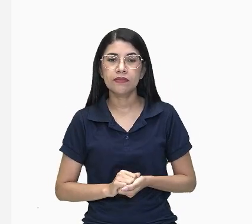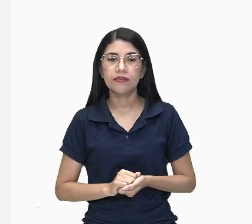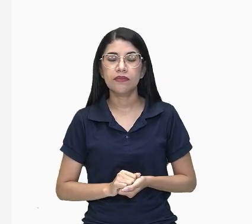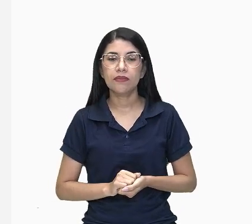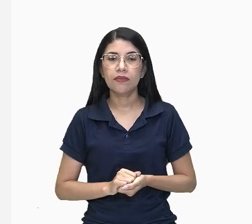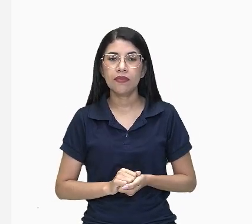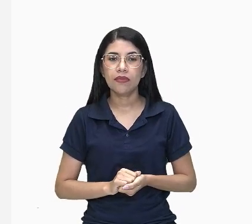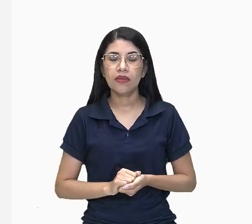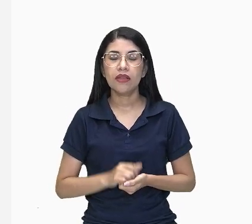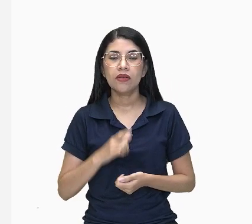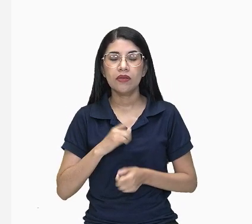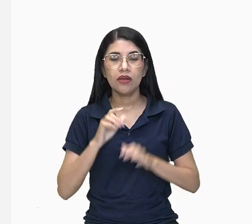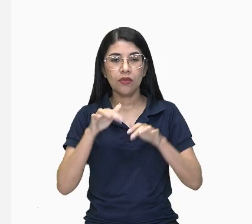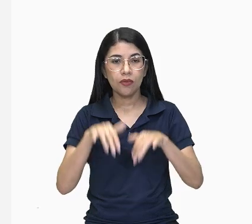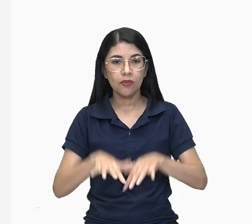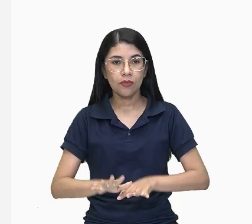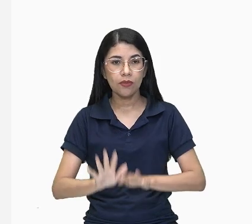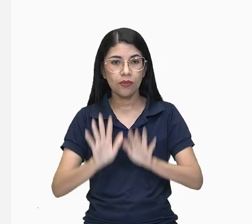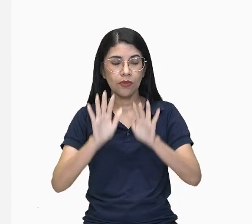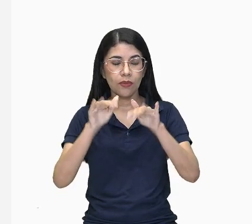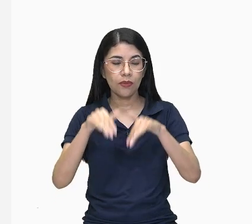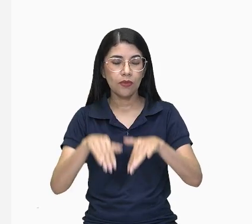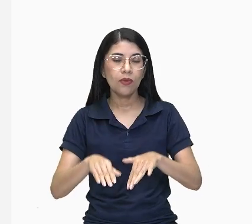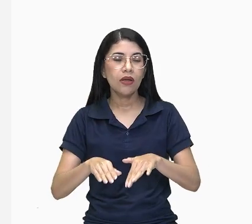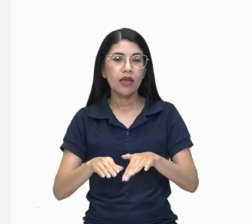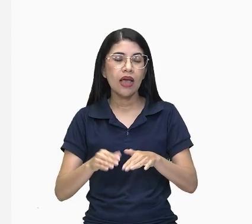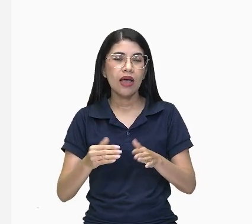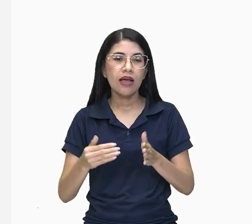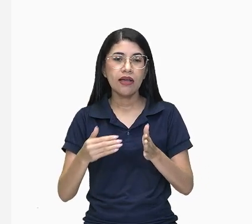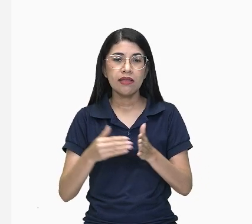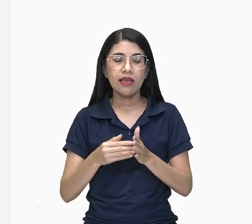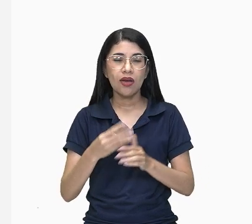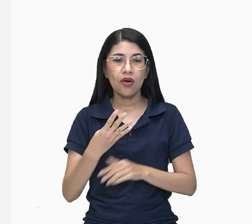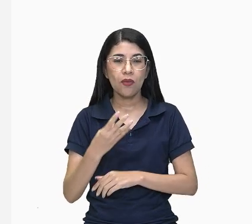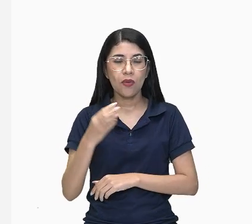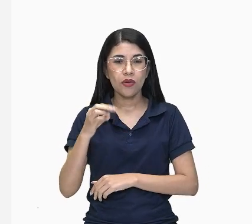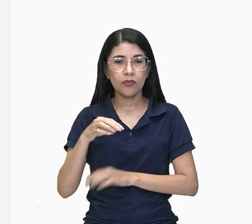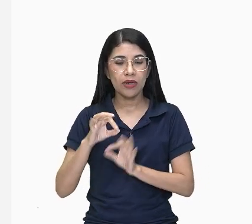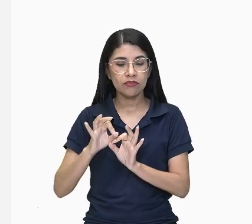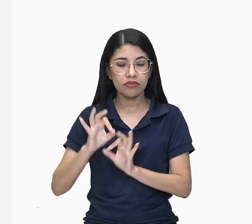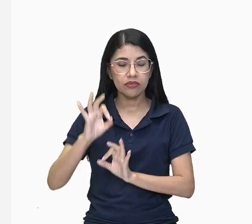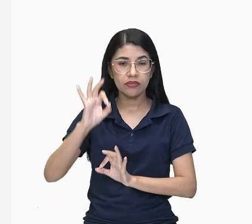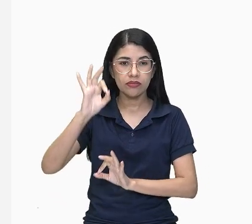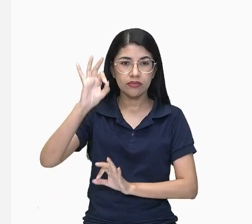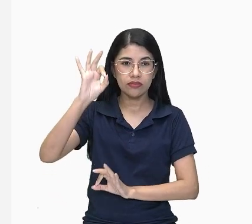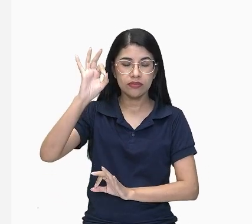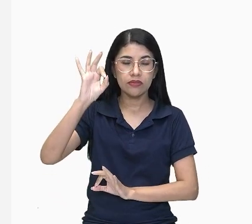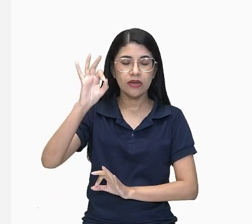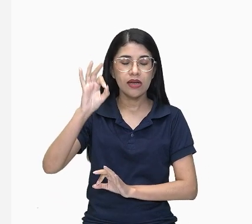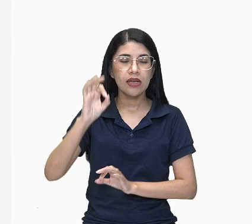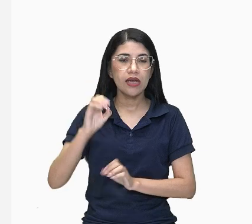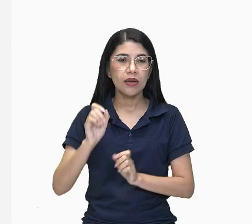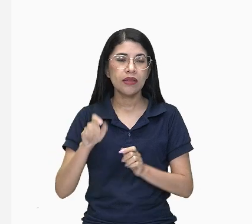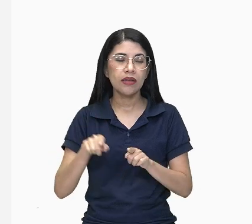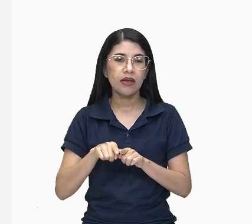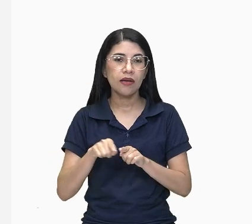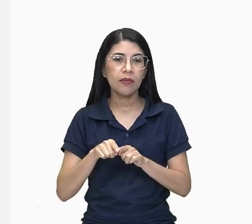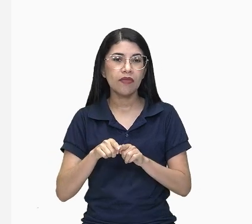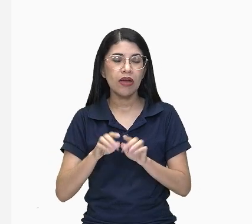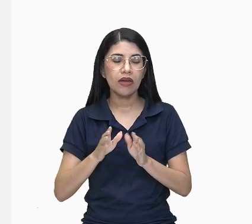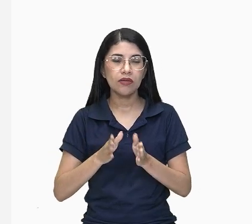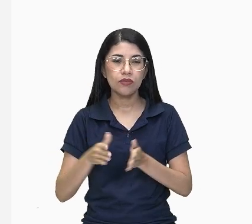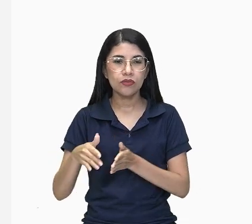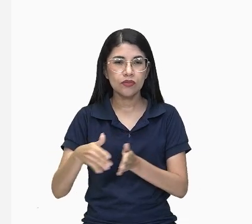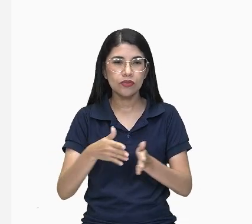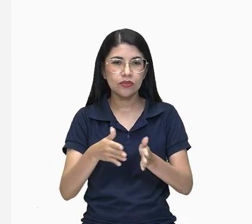aí ondas que podem atingir até 4 metros de altura e percorrer várias dezenas